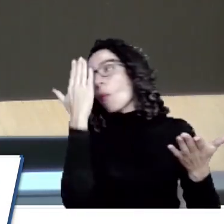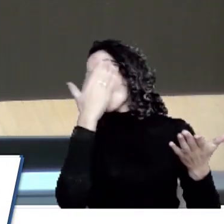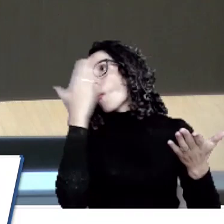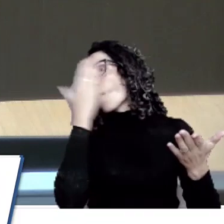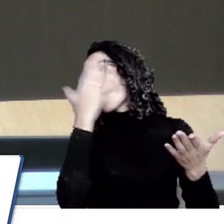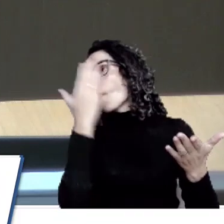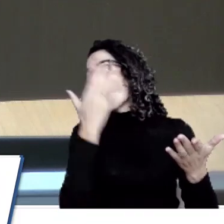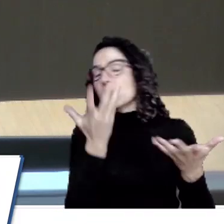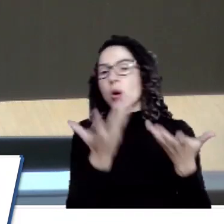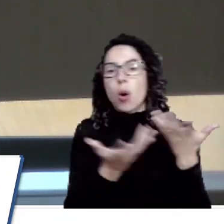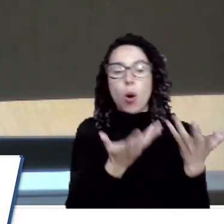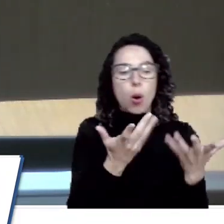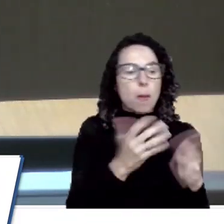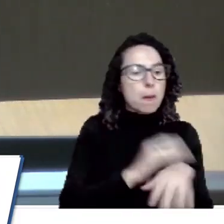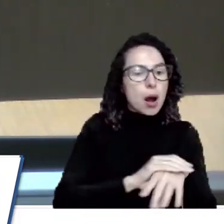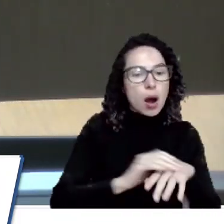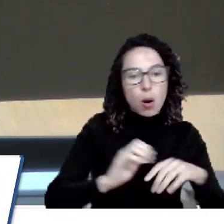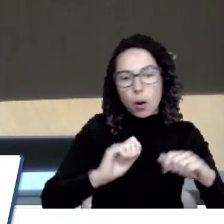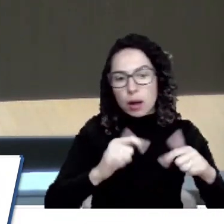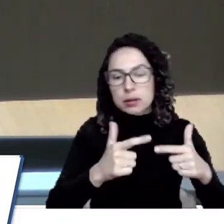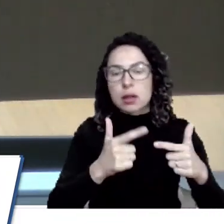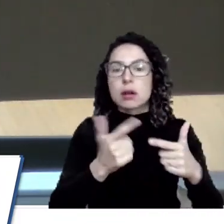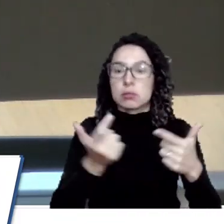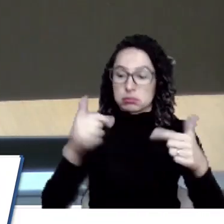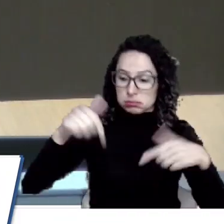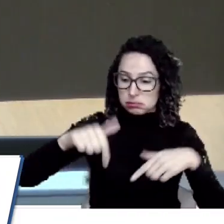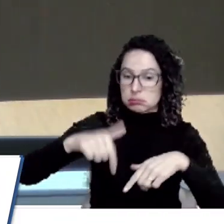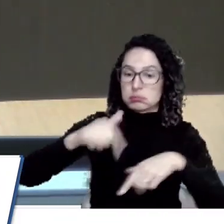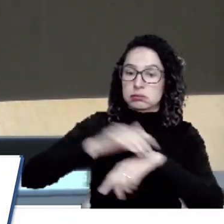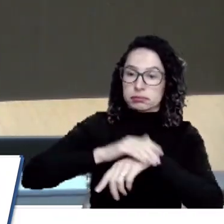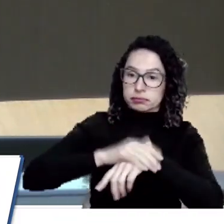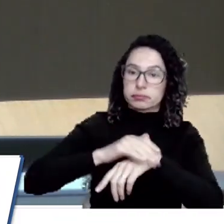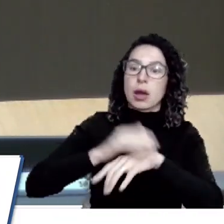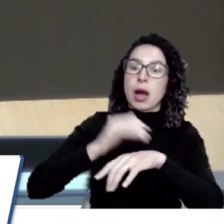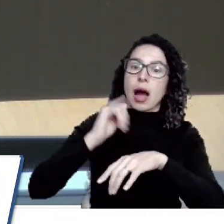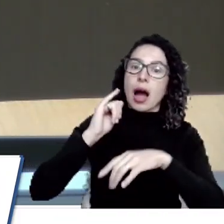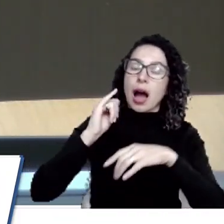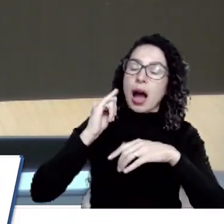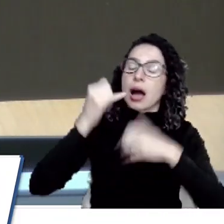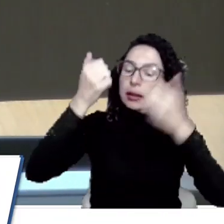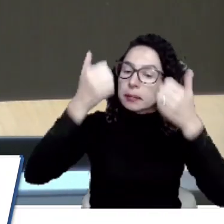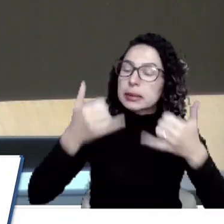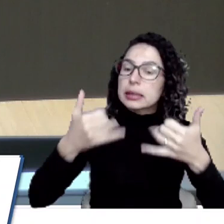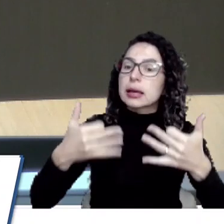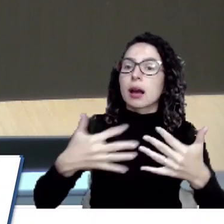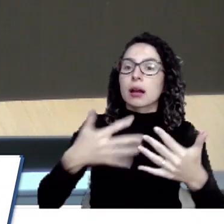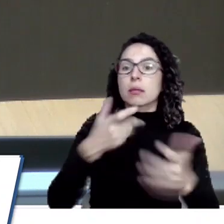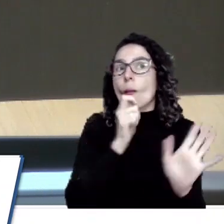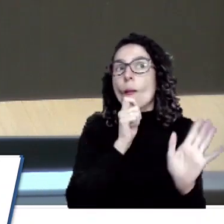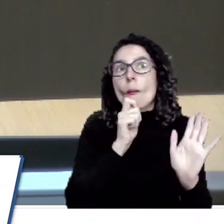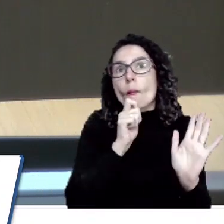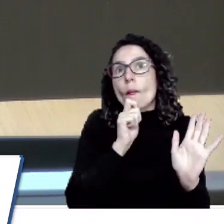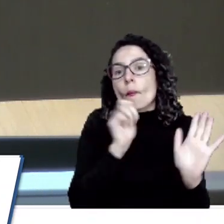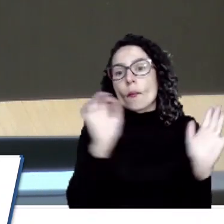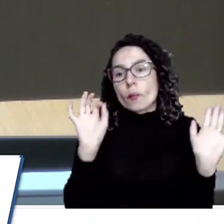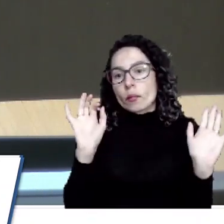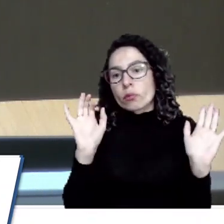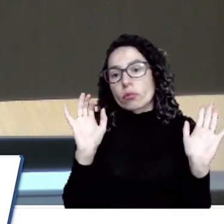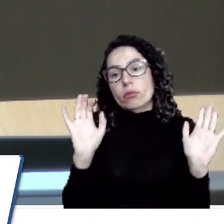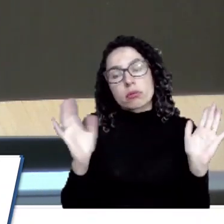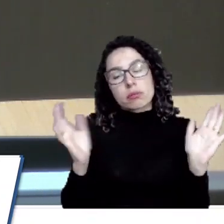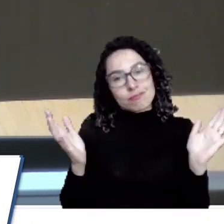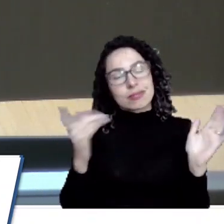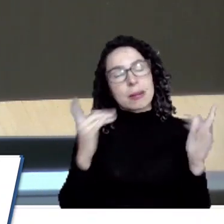está tomando atitudes, teria que estar aqui já ter falado alguma coisa, mas não tomou essa iniciativa, mas é muito